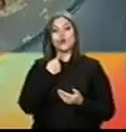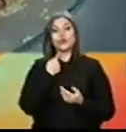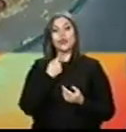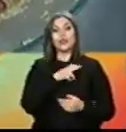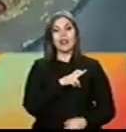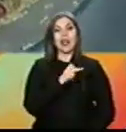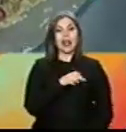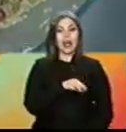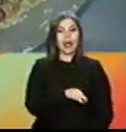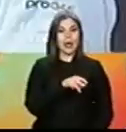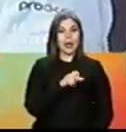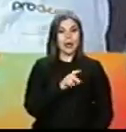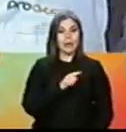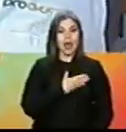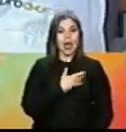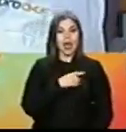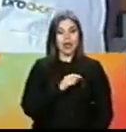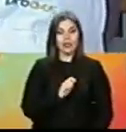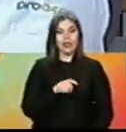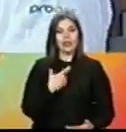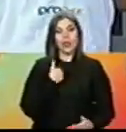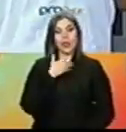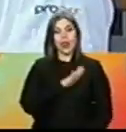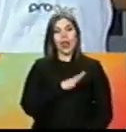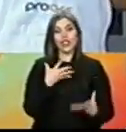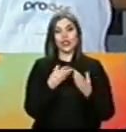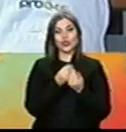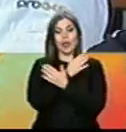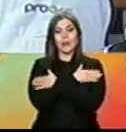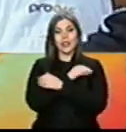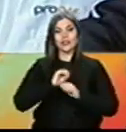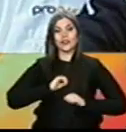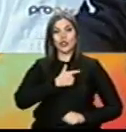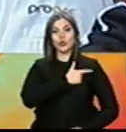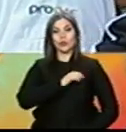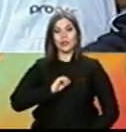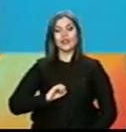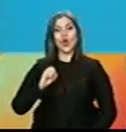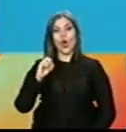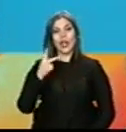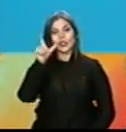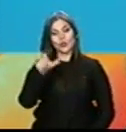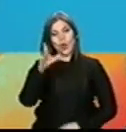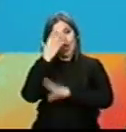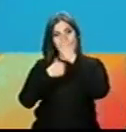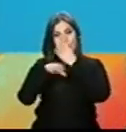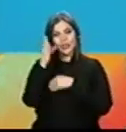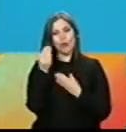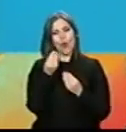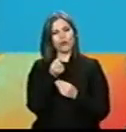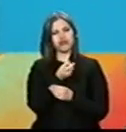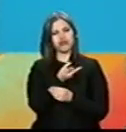Ramaldo. Bem. E estou lá com meus amigos da minha turma. Certo. E já aprendeste muitas coisas?